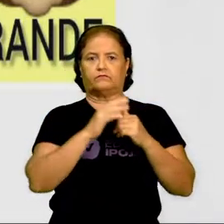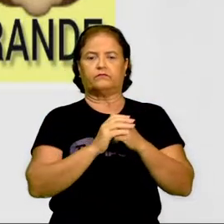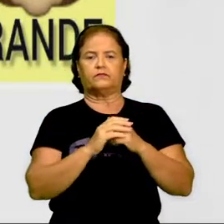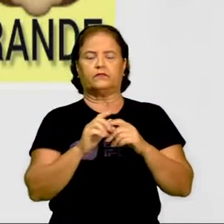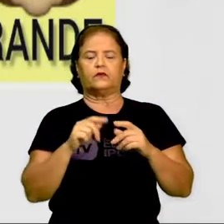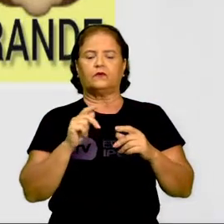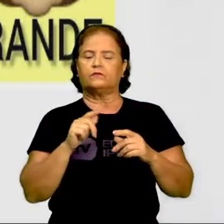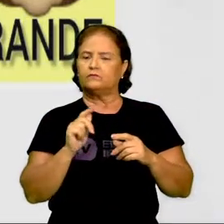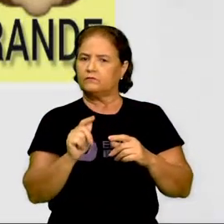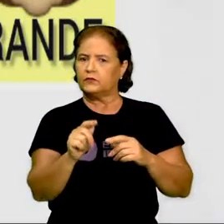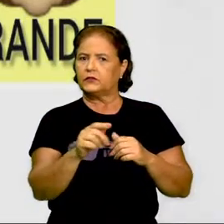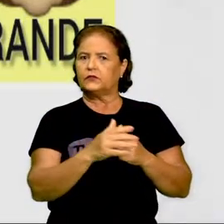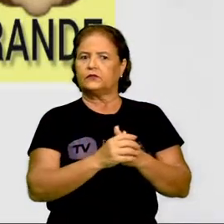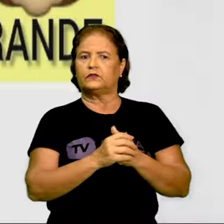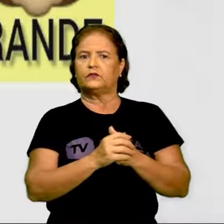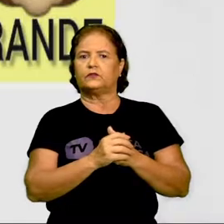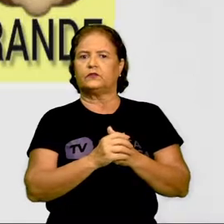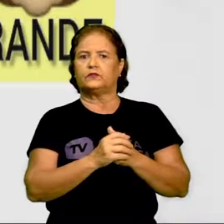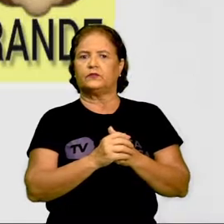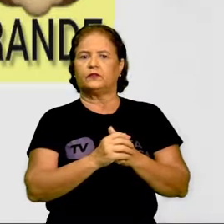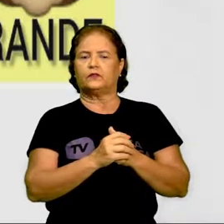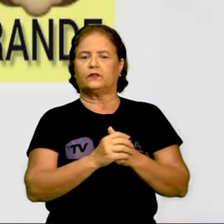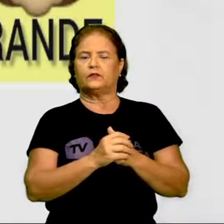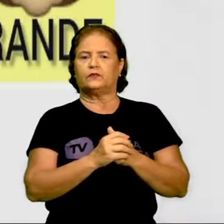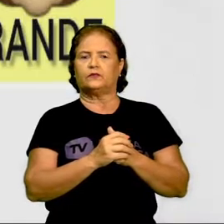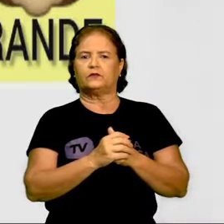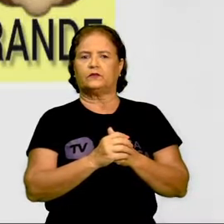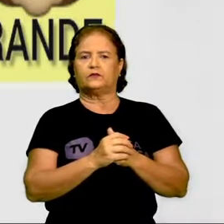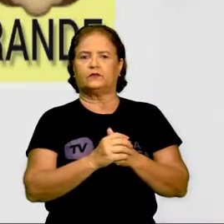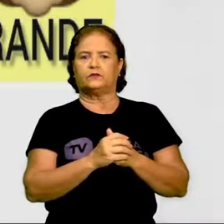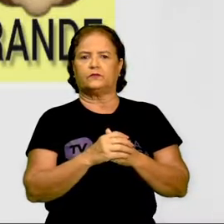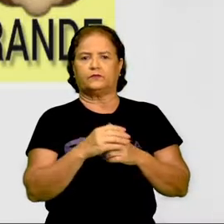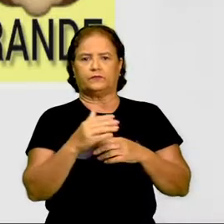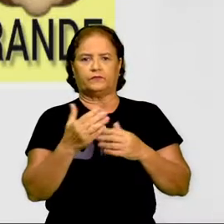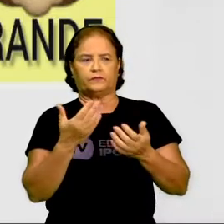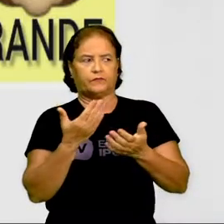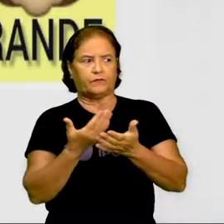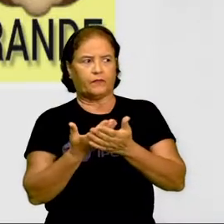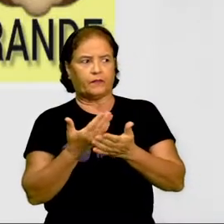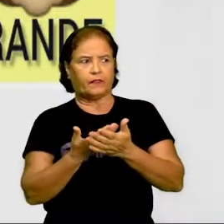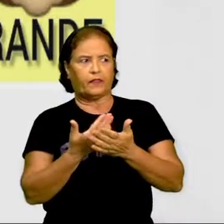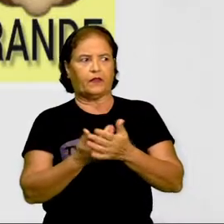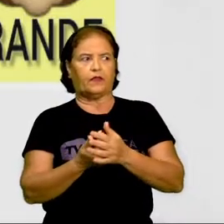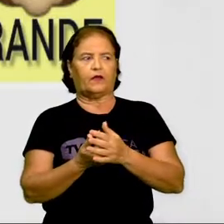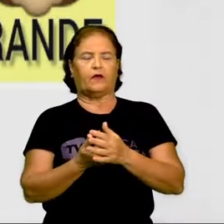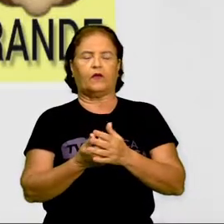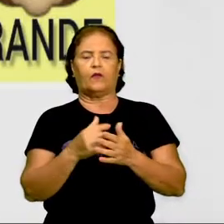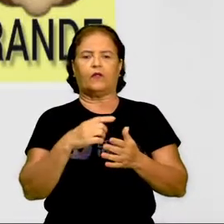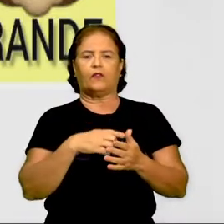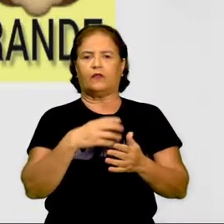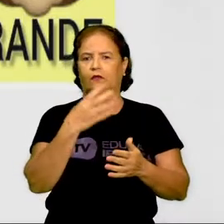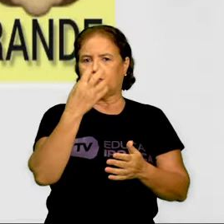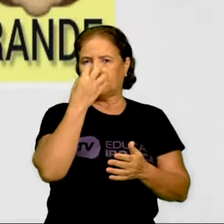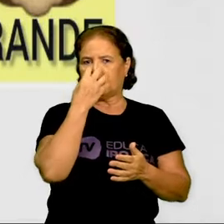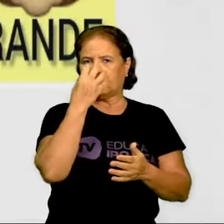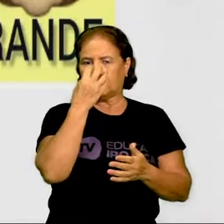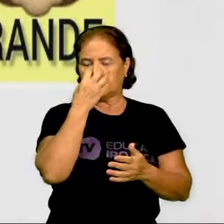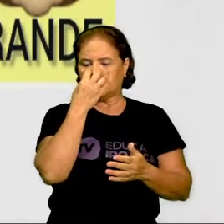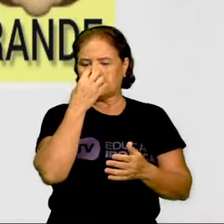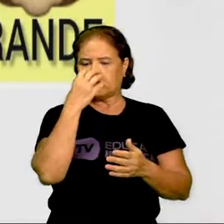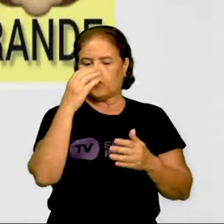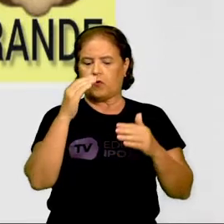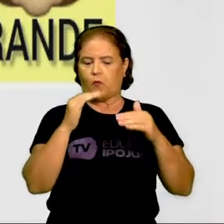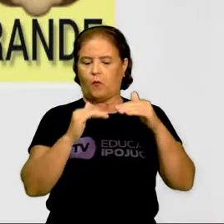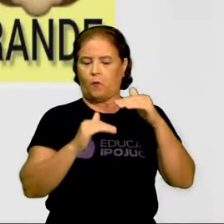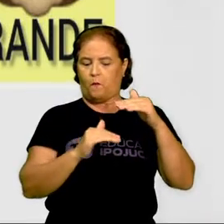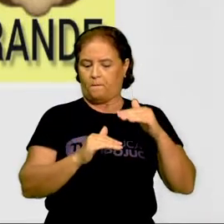à nossa aula, para que vocês possam aprender e entender melhor, nós temos aqui, ó, o cachorro pequeno